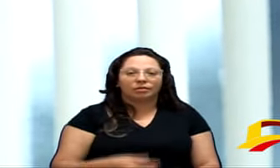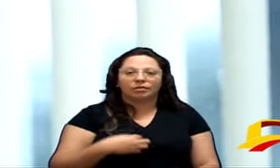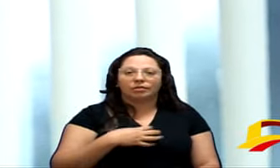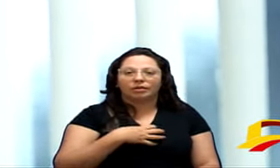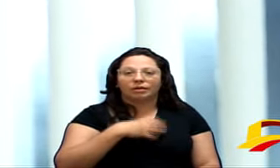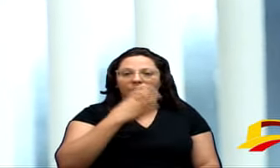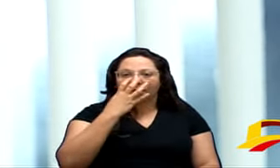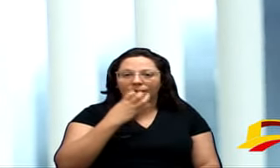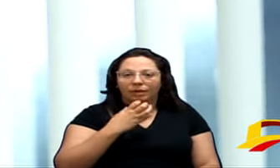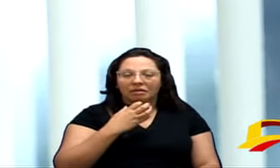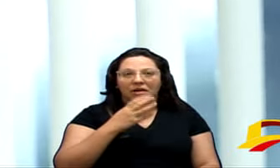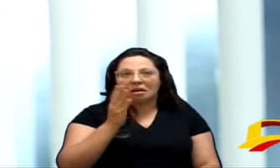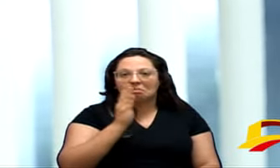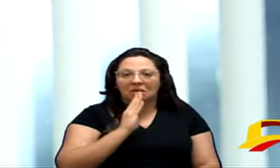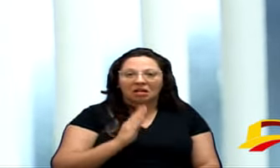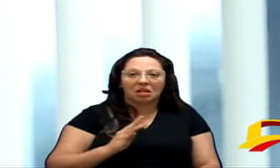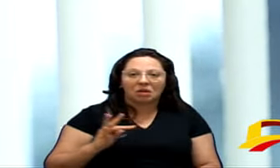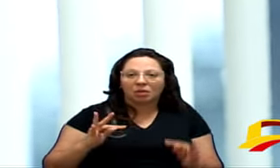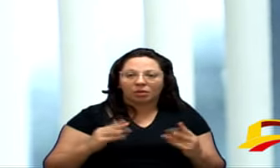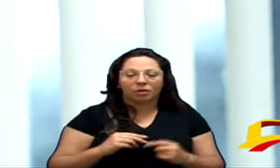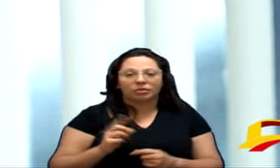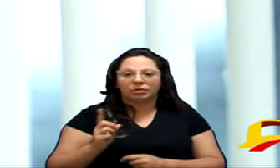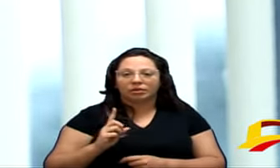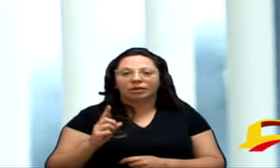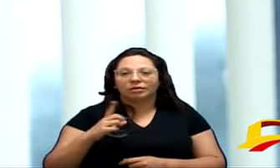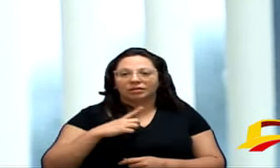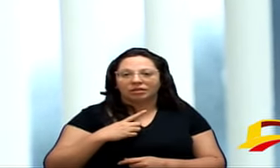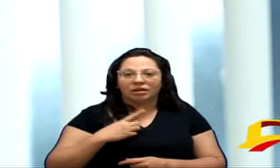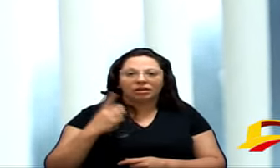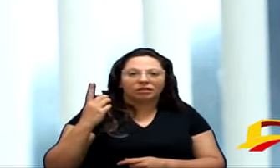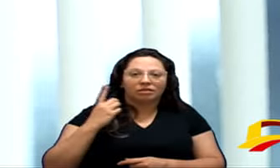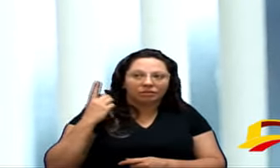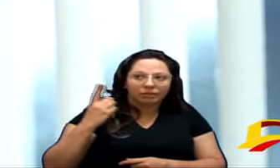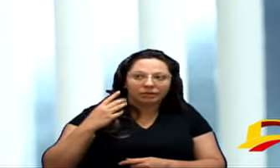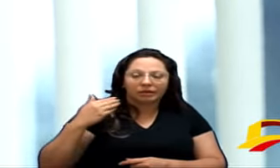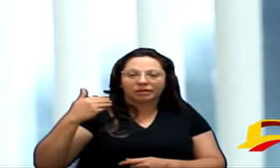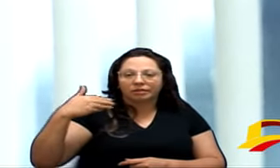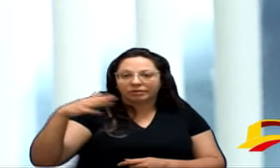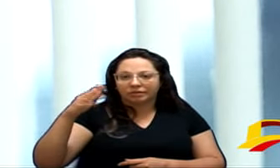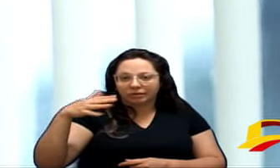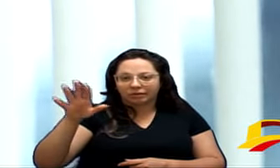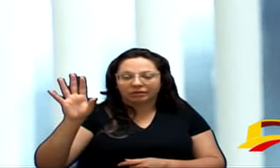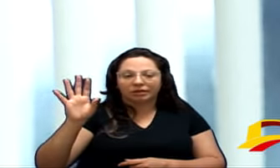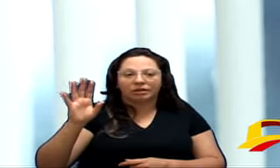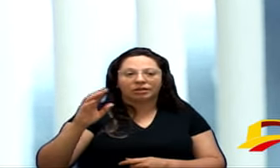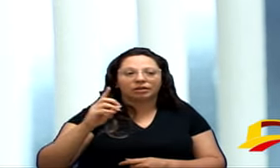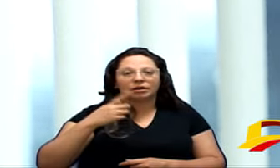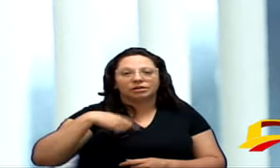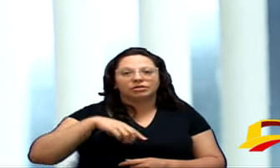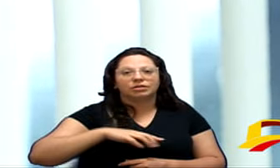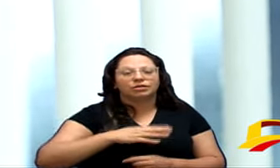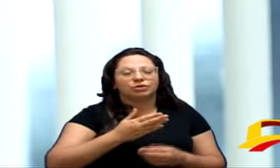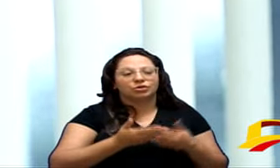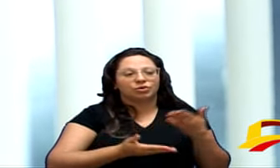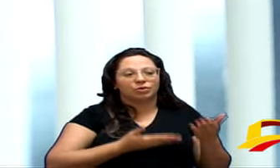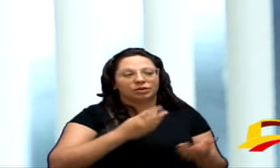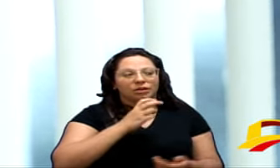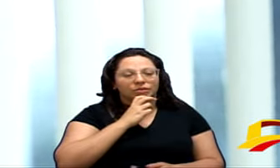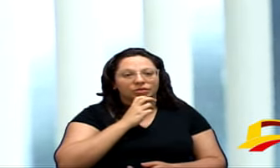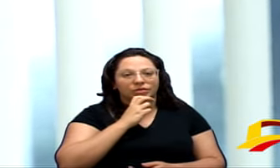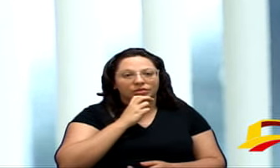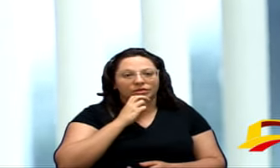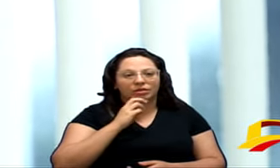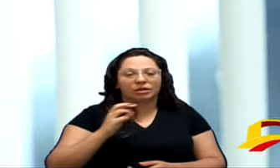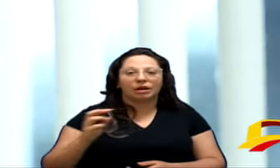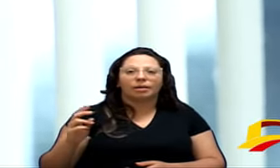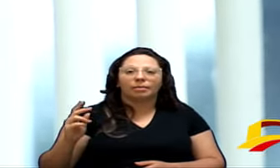pessoal fala de todo o Brasil que tem Deputado Federal para ver isso tem deputado estadual para ver isso não vamos cuidar de Sorocaba perito me salário vai ser pago pelos